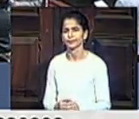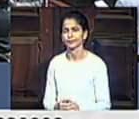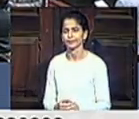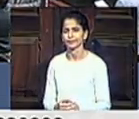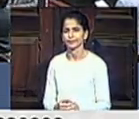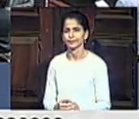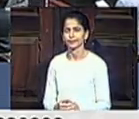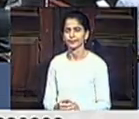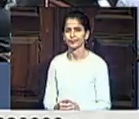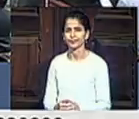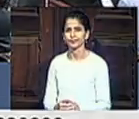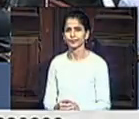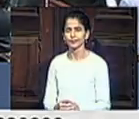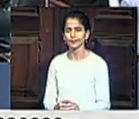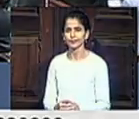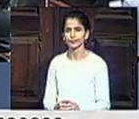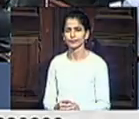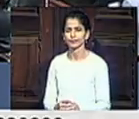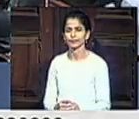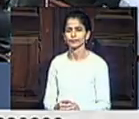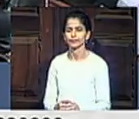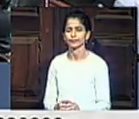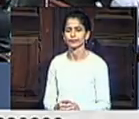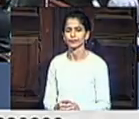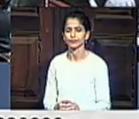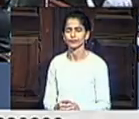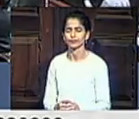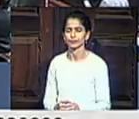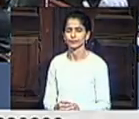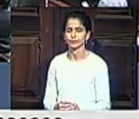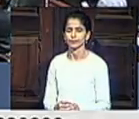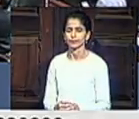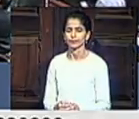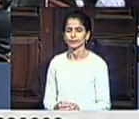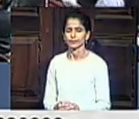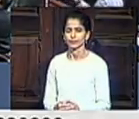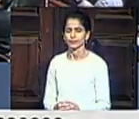Deputado Jair Bittencourt. Deputado Conte Bittencourt.